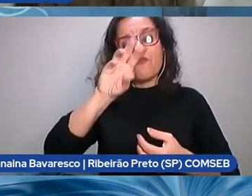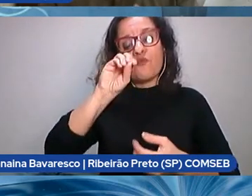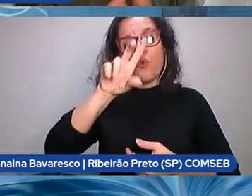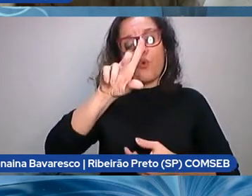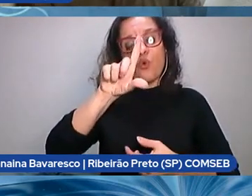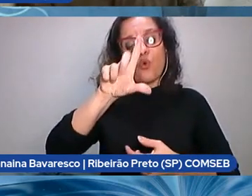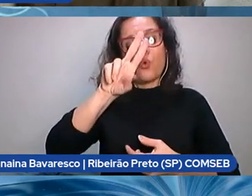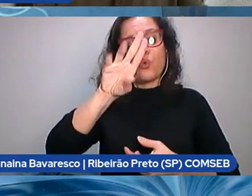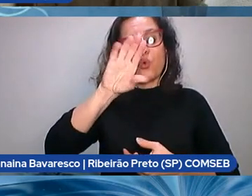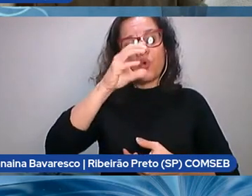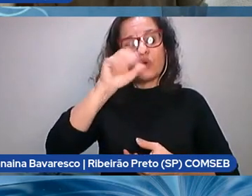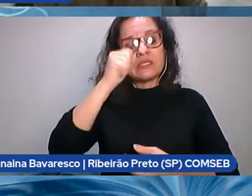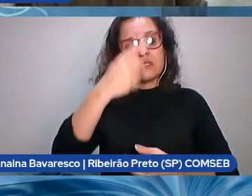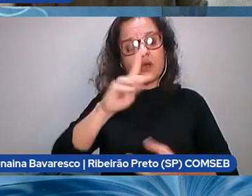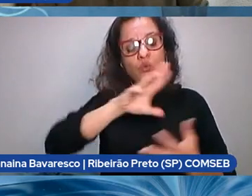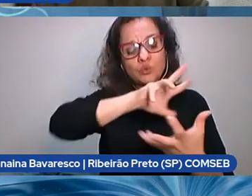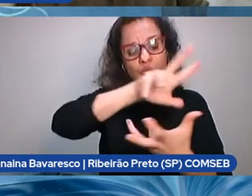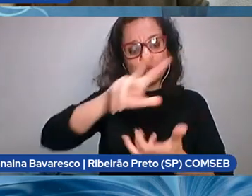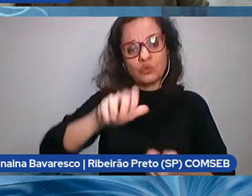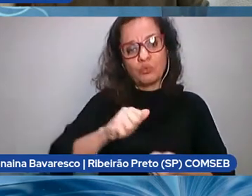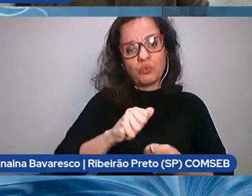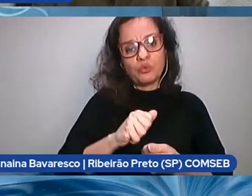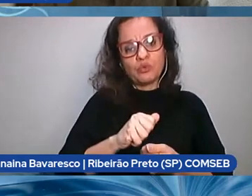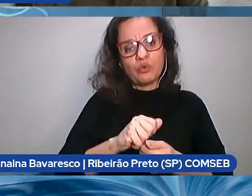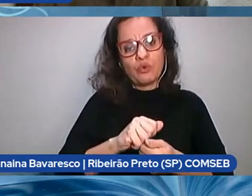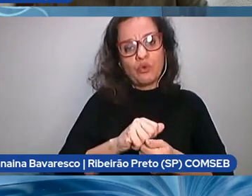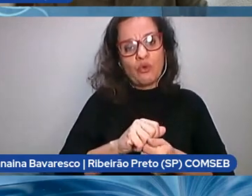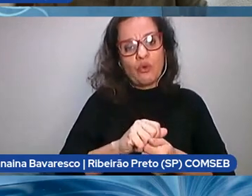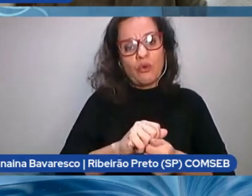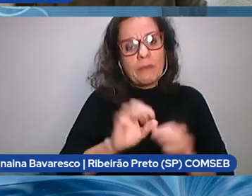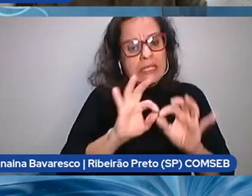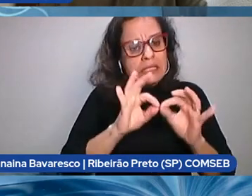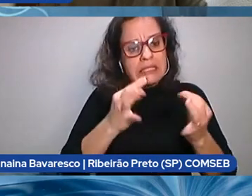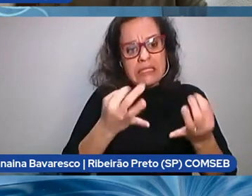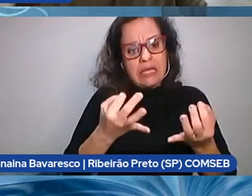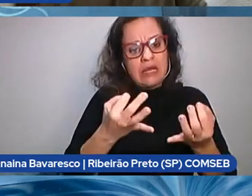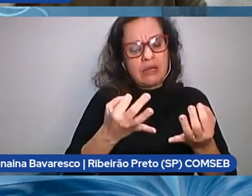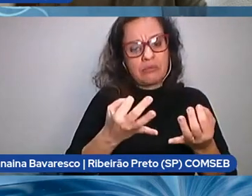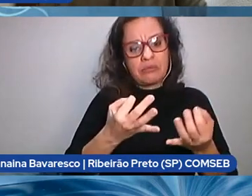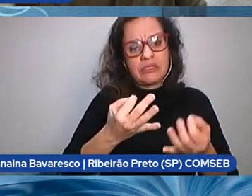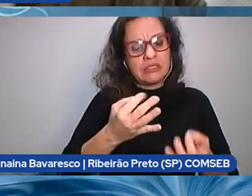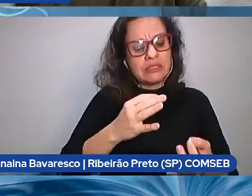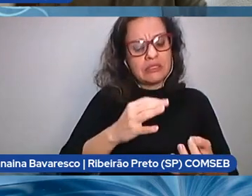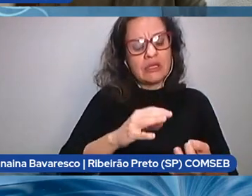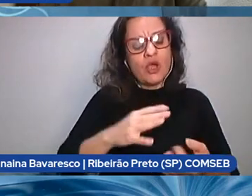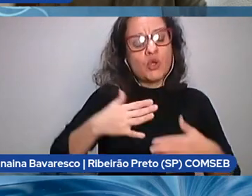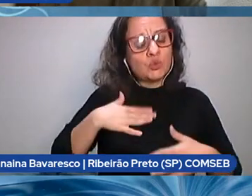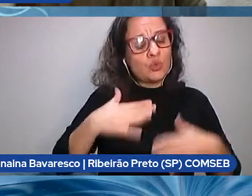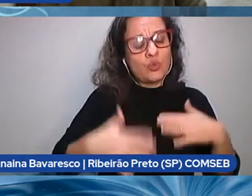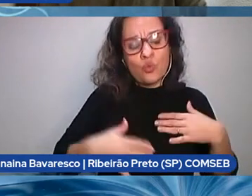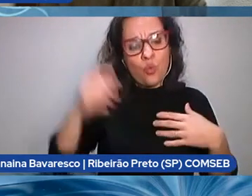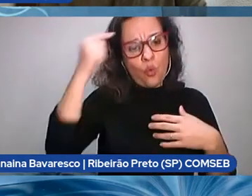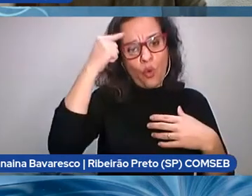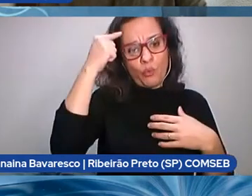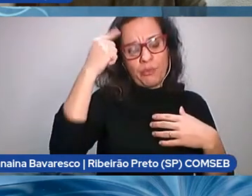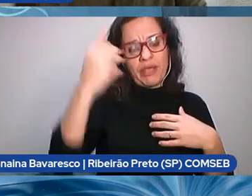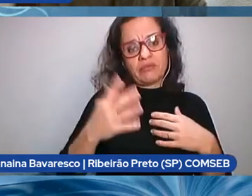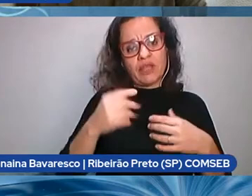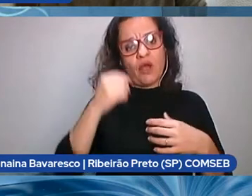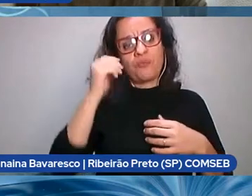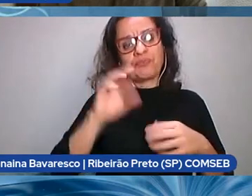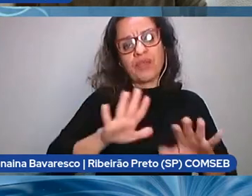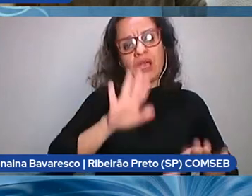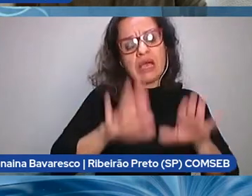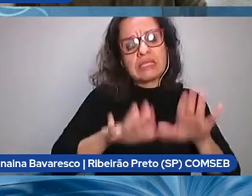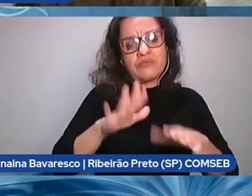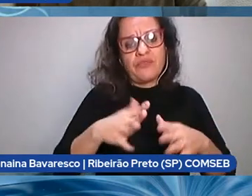talvez, mas sem muitos detalhes, há um tipo de corpo mental, né? Que talvez possa não ser